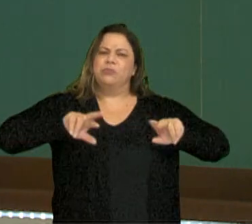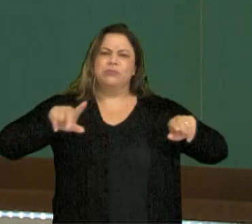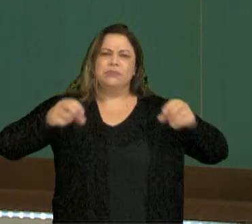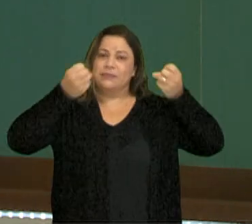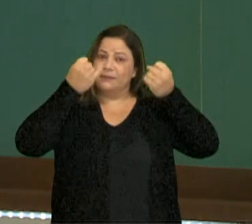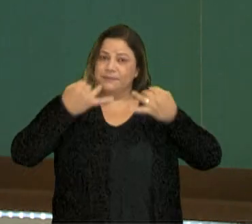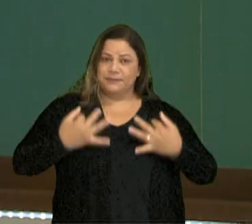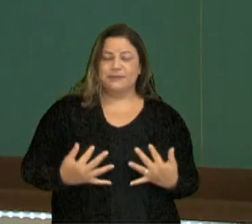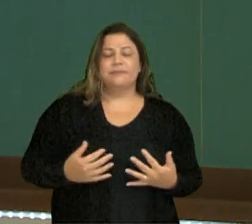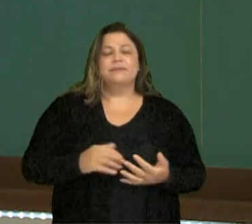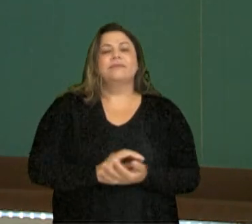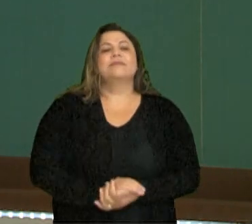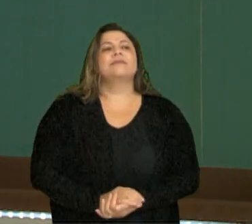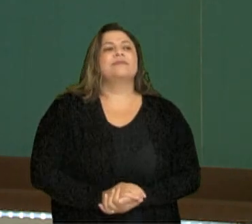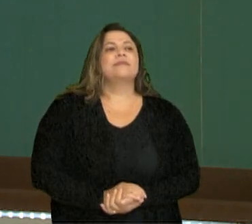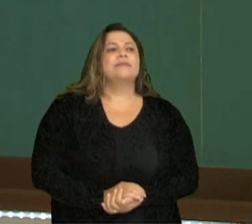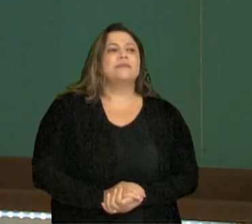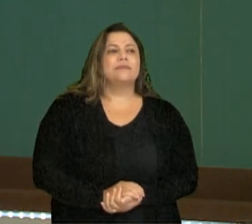sempre sinalizado.